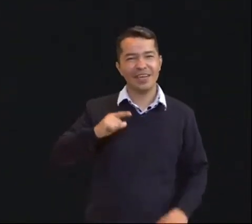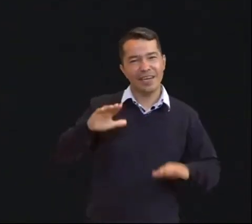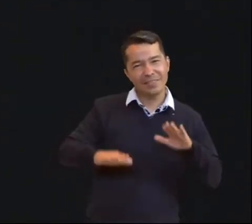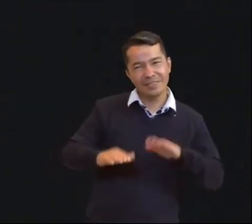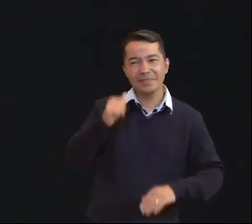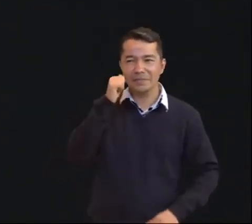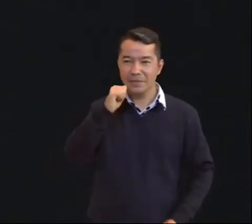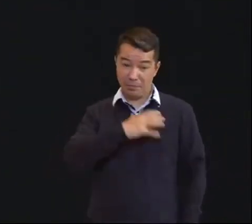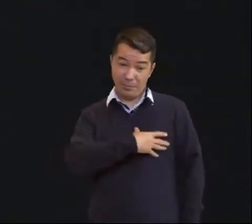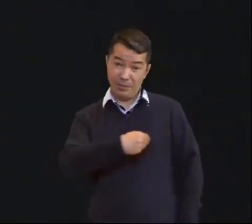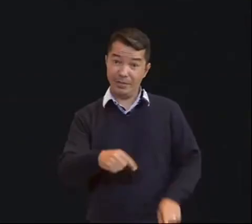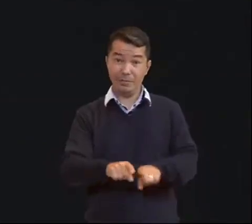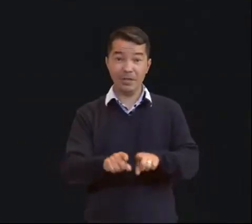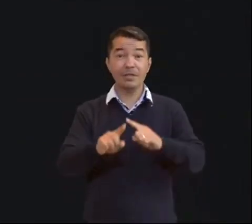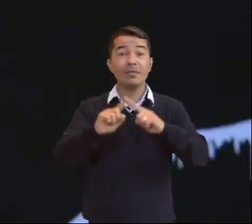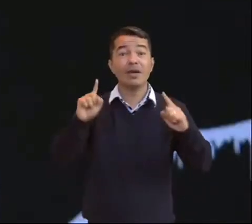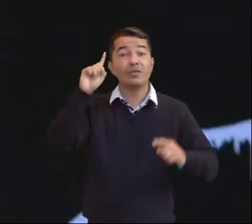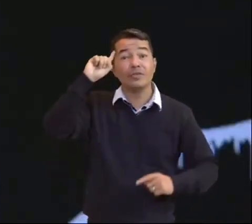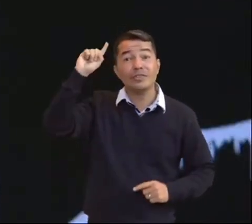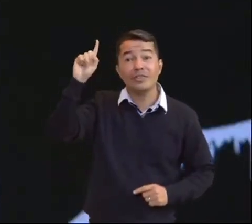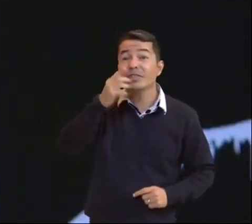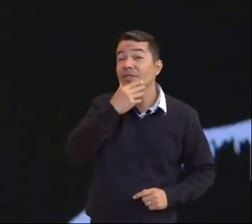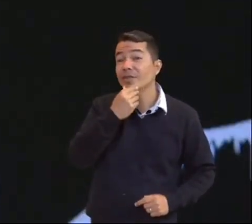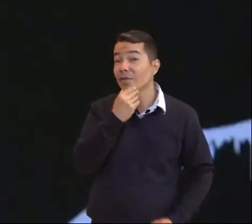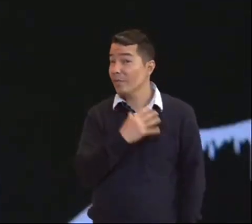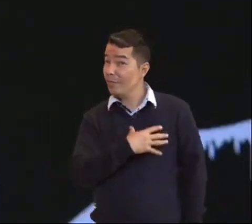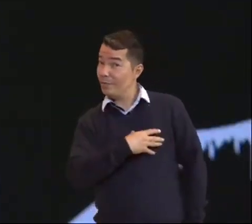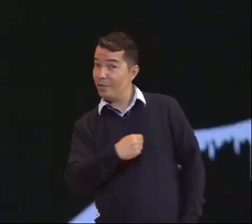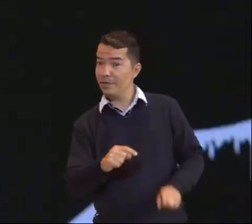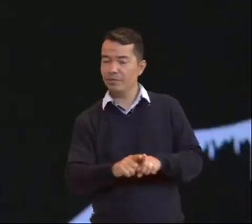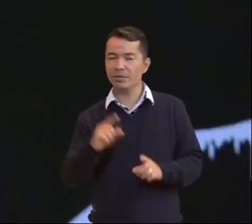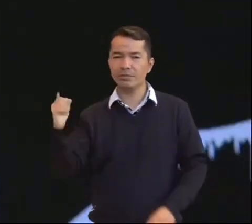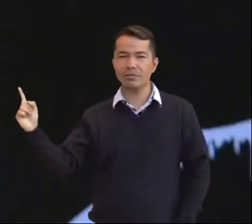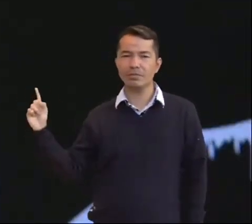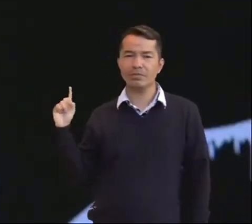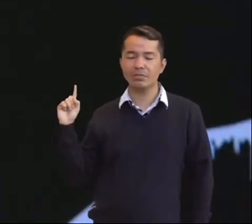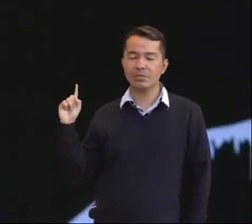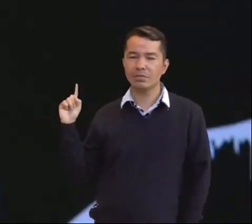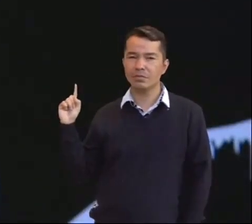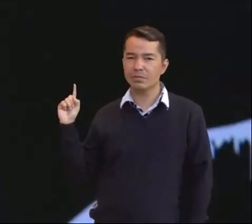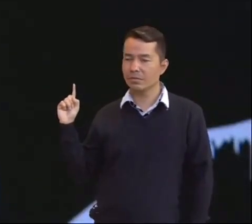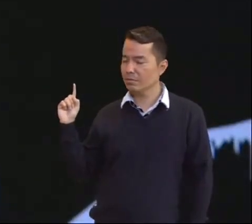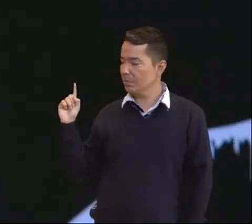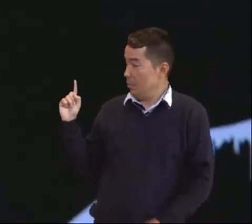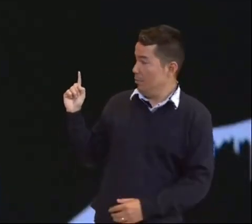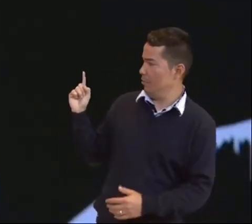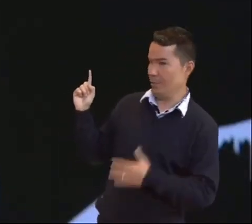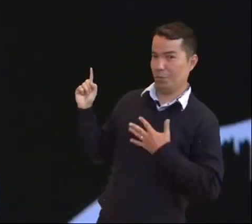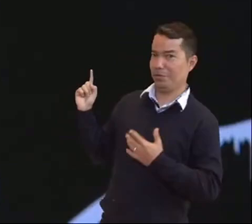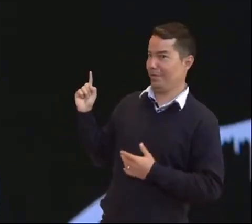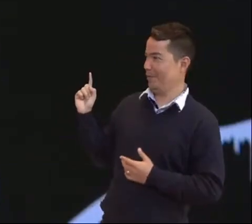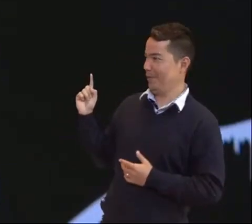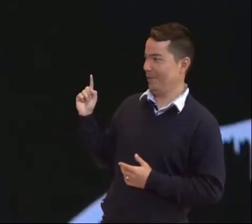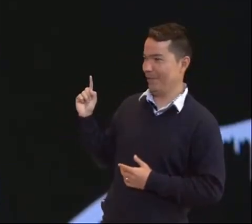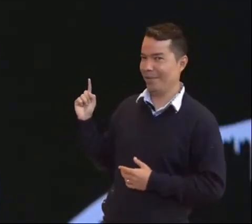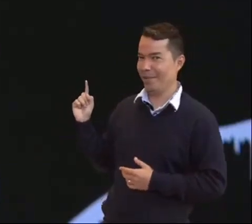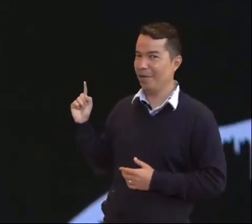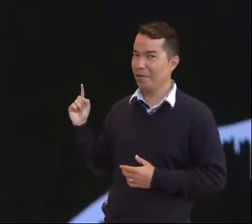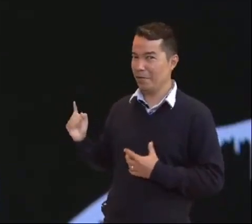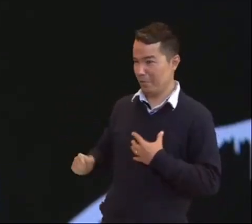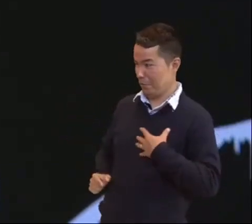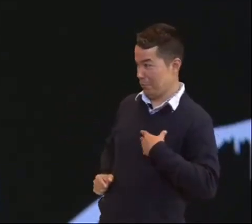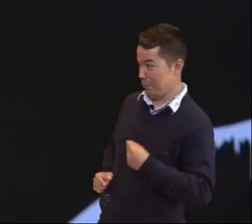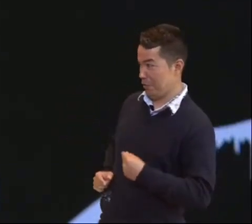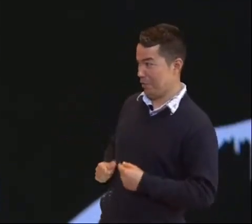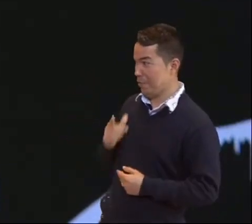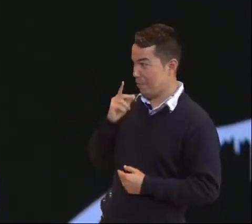chegava. Mas um dia o Beni chegou. Eu levei até um susto quando olhei para trás, ele estava atrás de mim. Eu falei, filho, o pai vai fazer